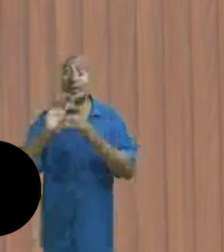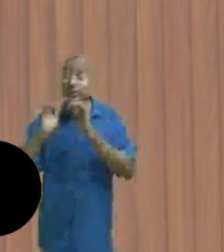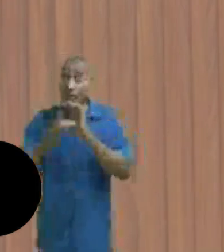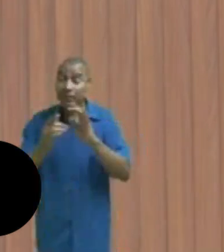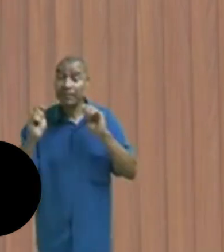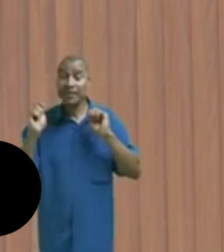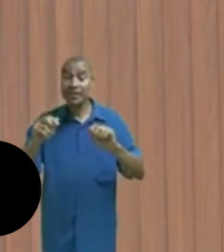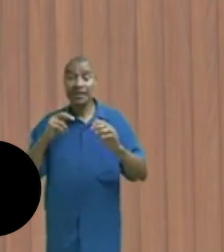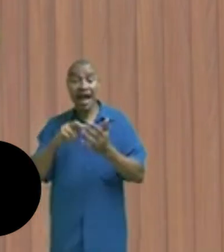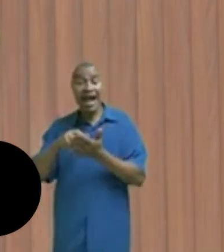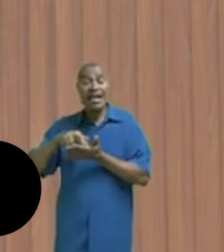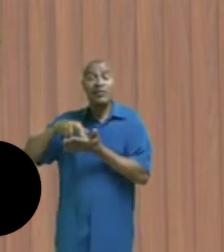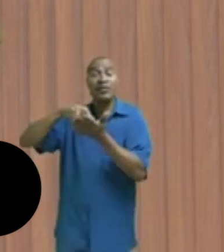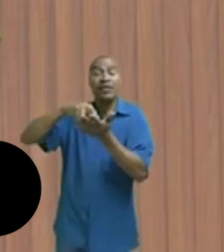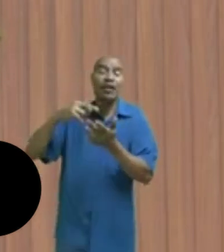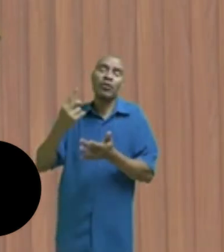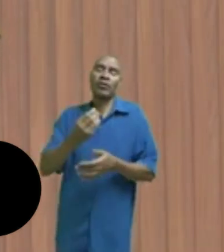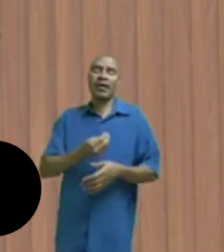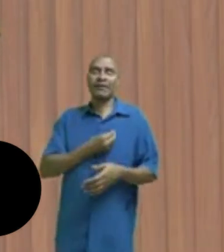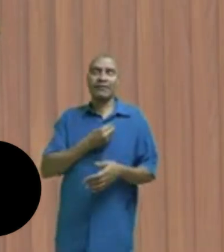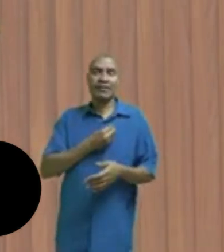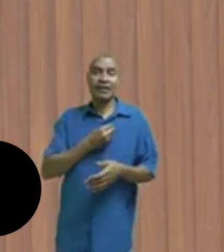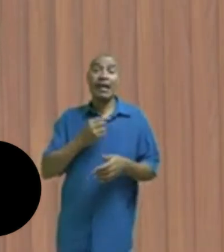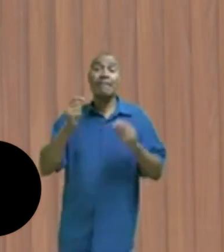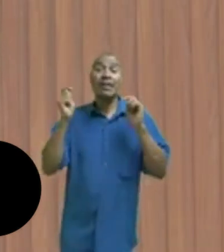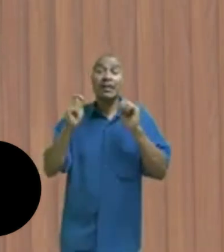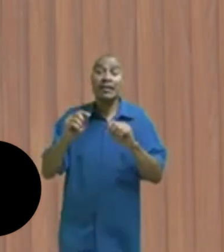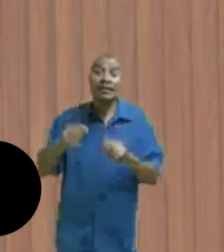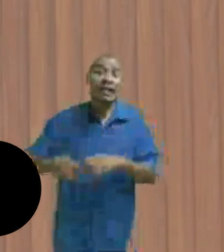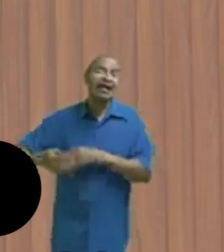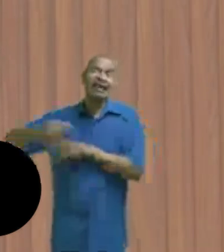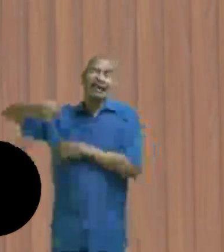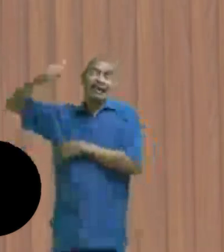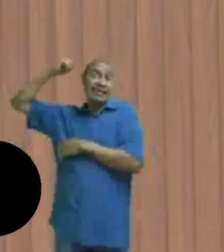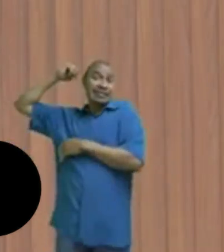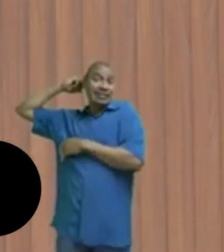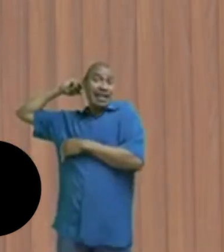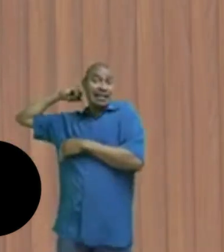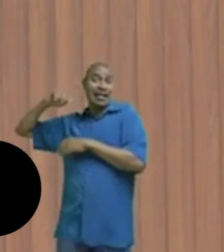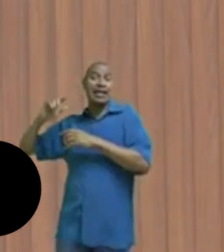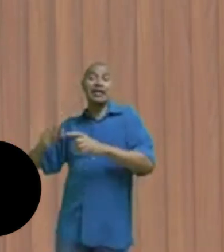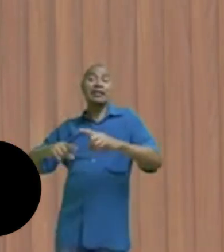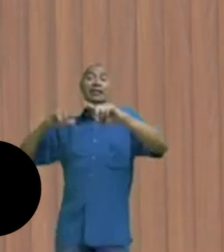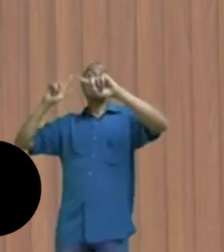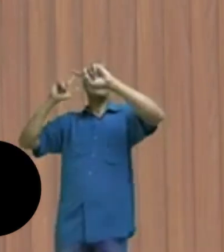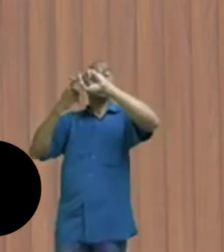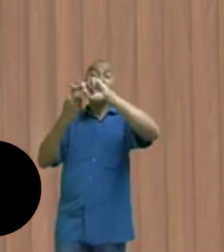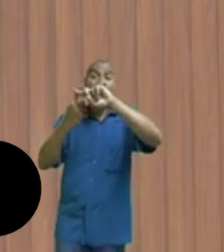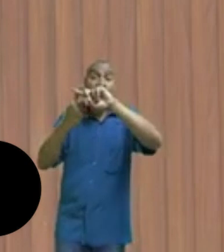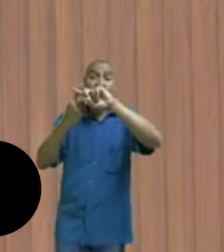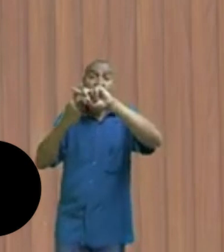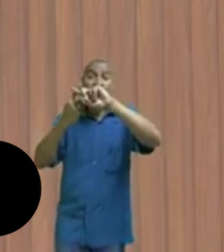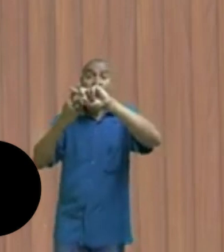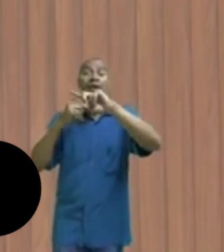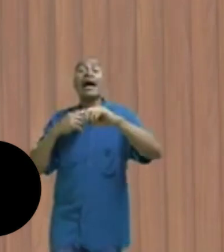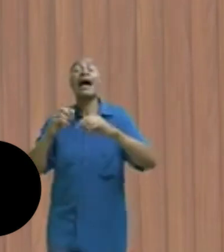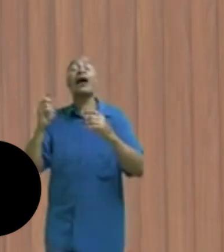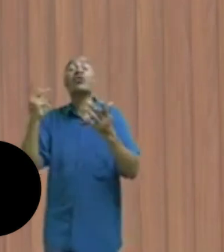ser levantado, tem que acontecer a obra na cruz. Não existe novo nascimento sem